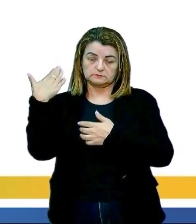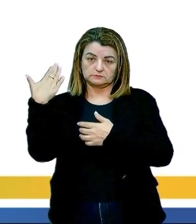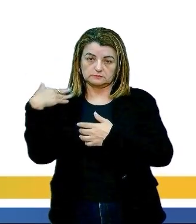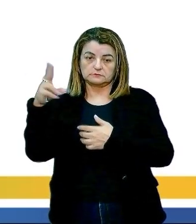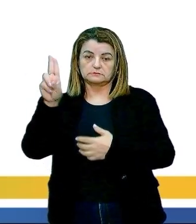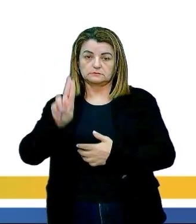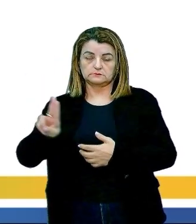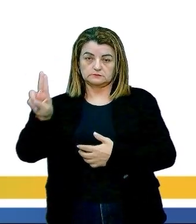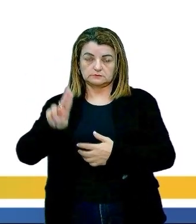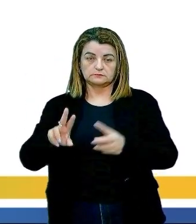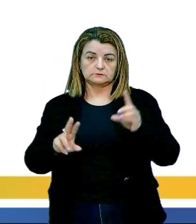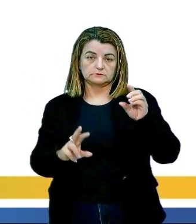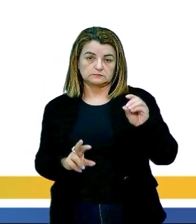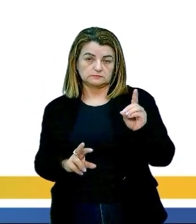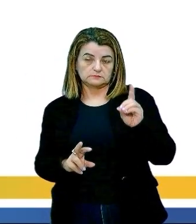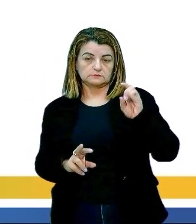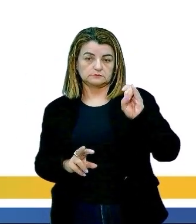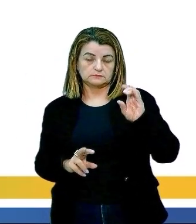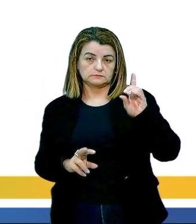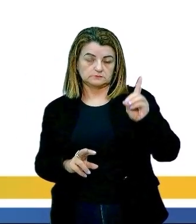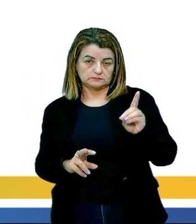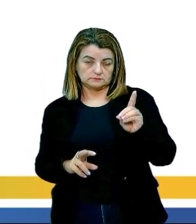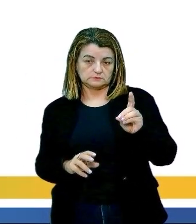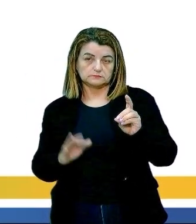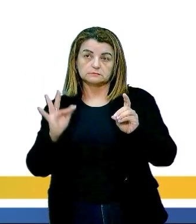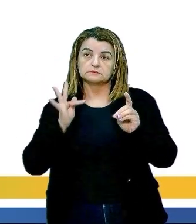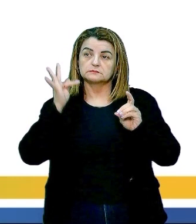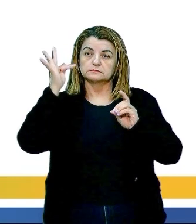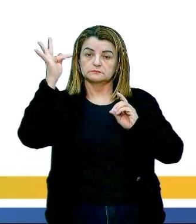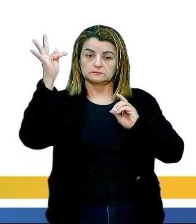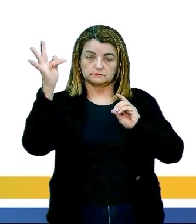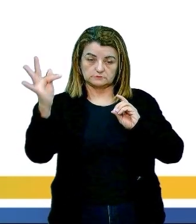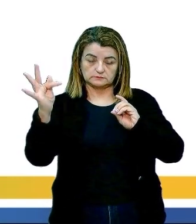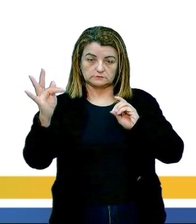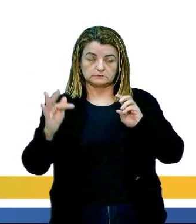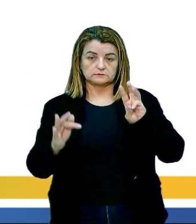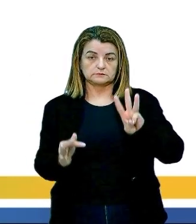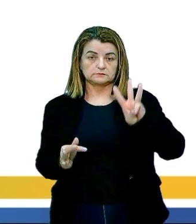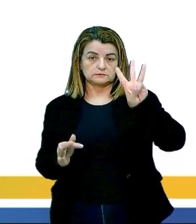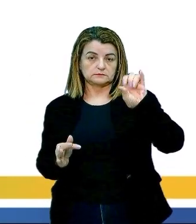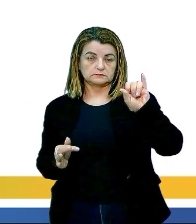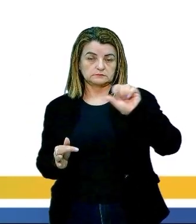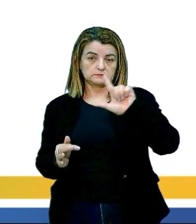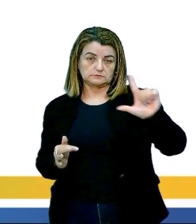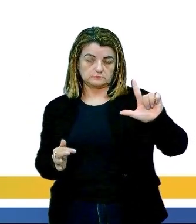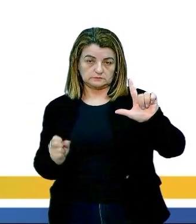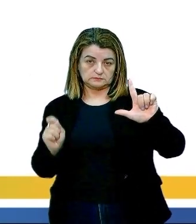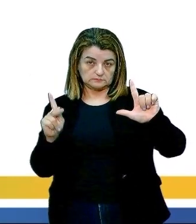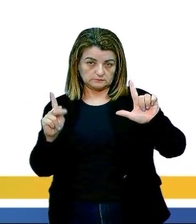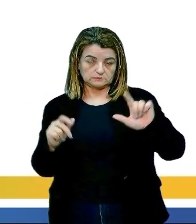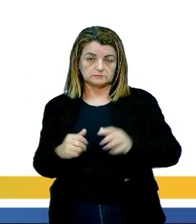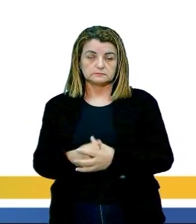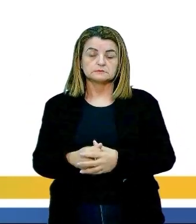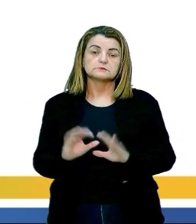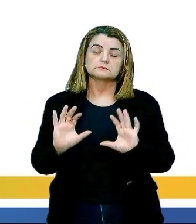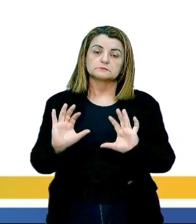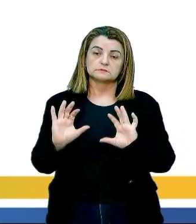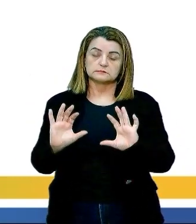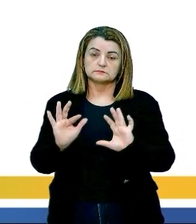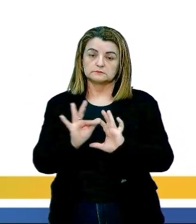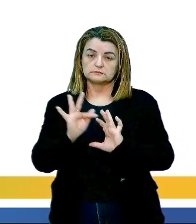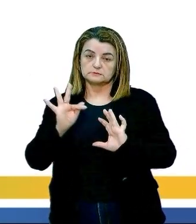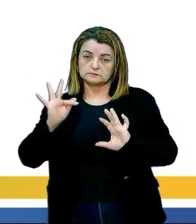utilizar o did e para o futuro nós vamos utilizar o will. ok? Portanto,